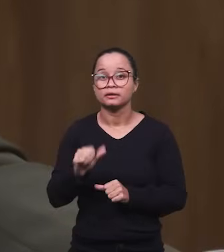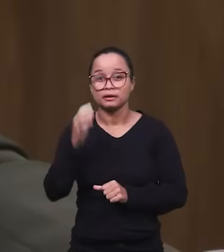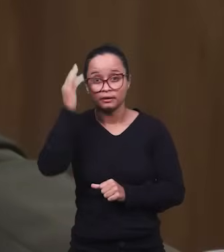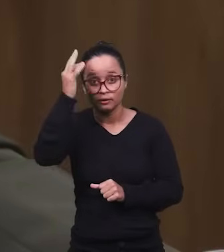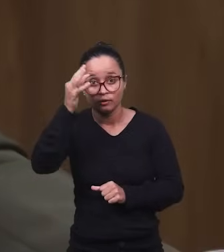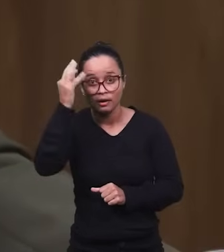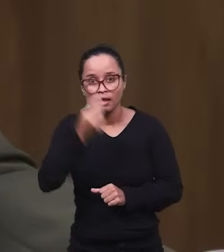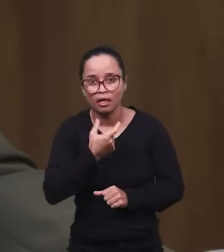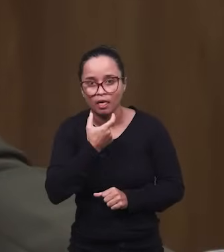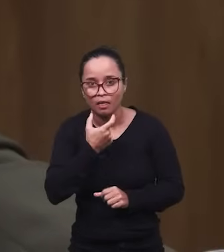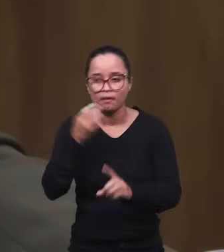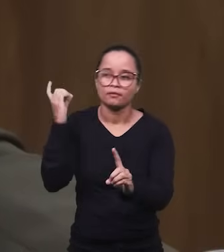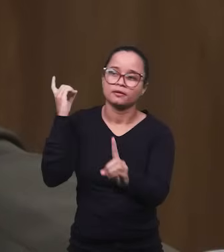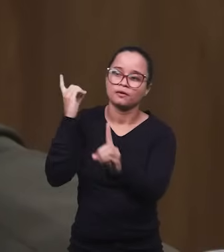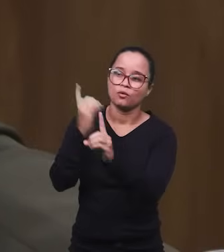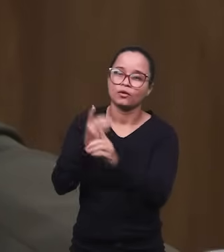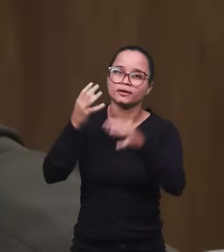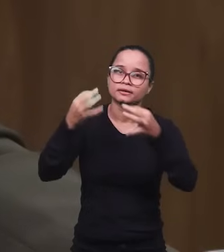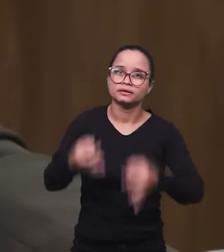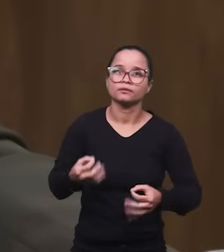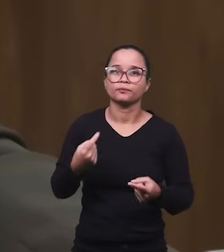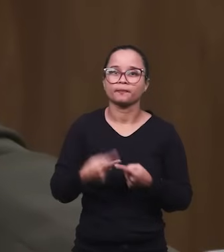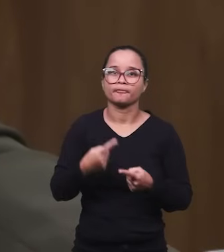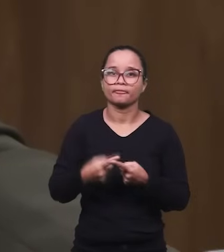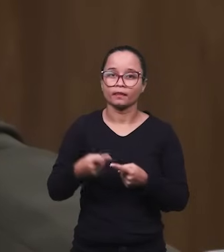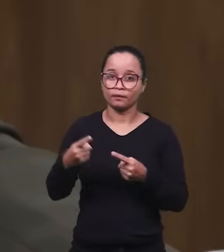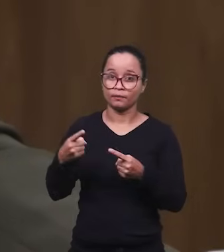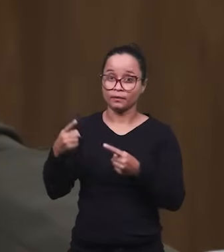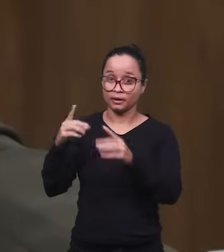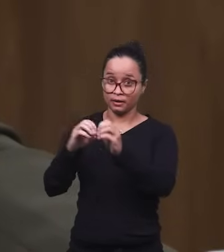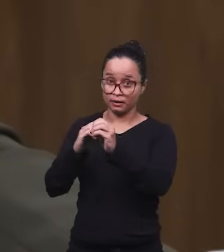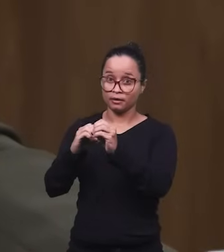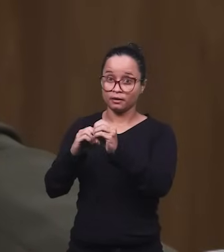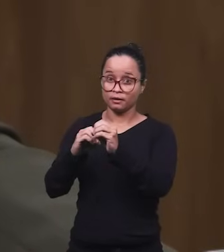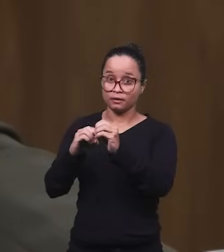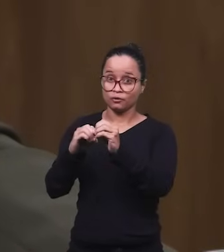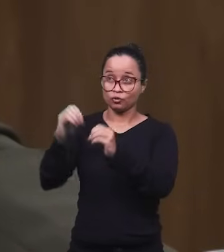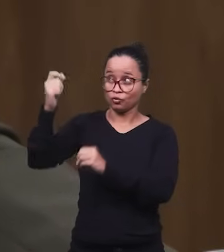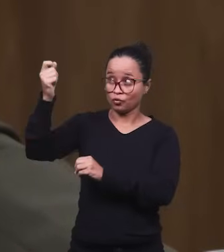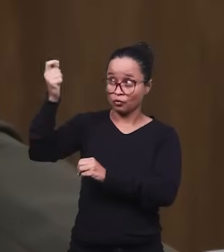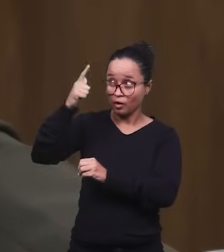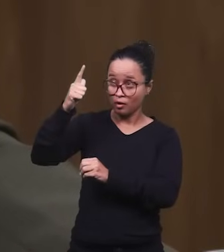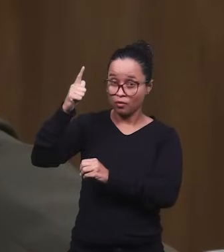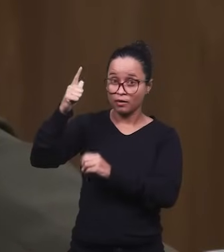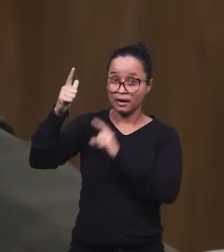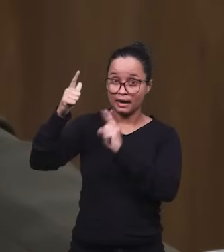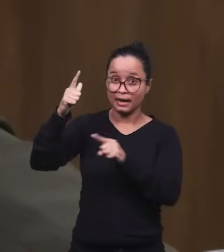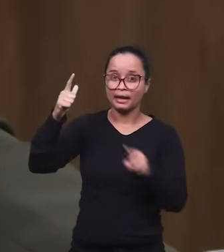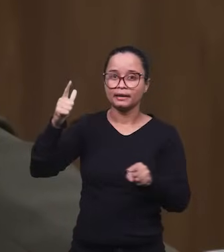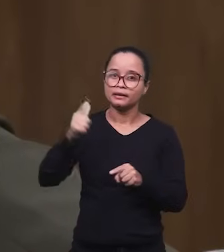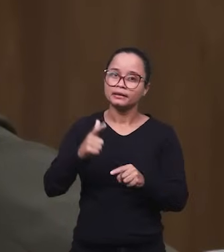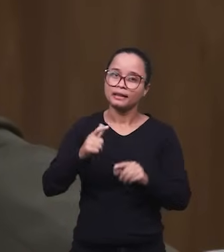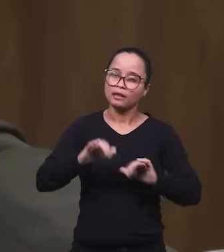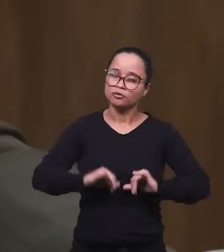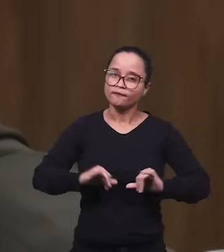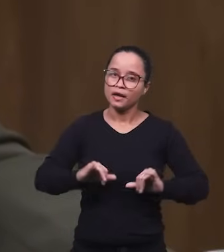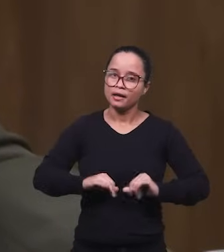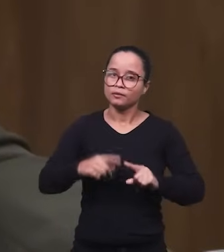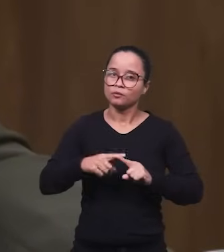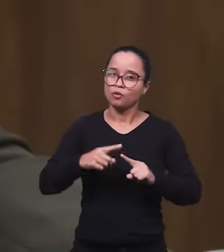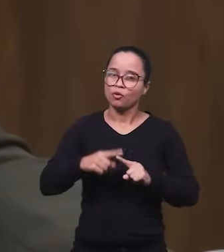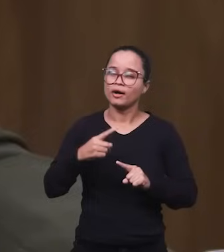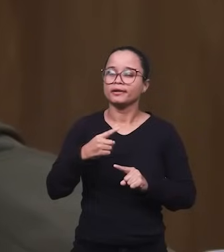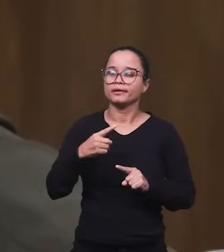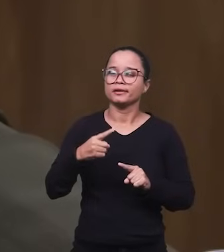Einstein, você acha ele certinho. Porque ali perto do Sol ele está sofrendo um pouco com a dilatação do tempo. Isso às